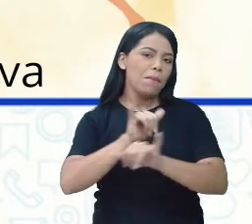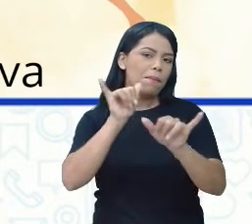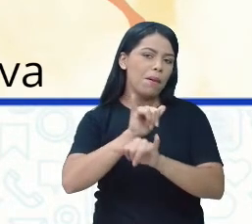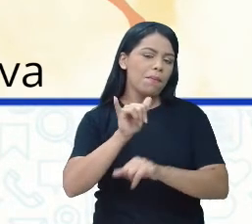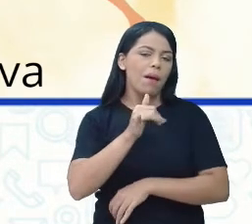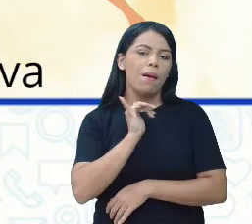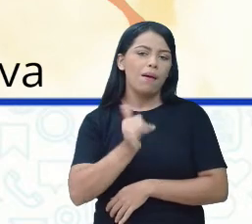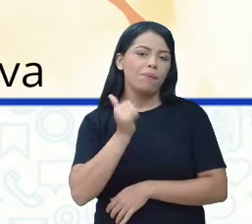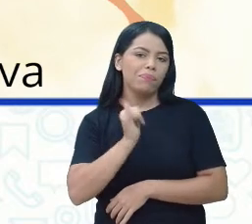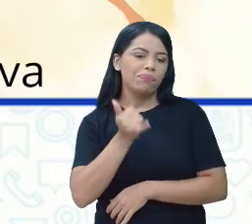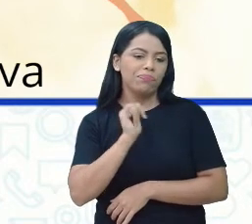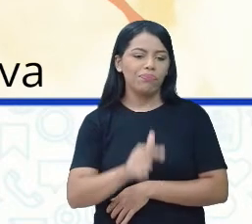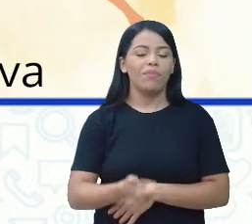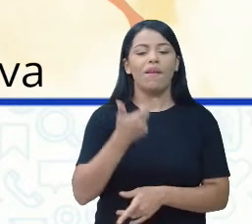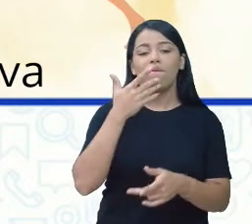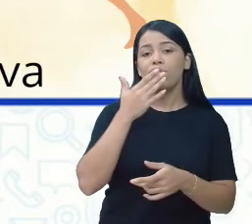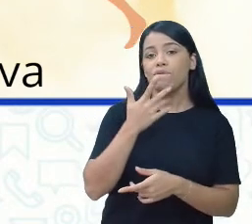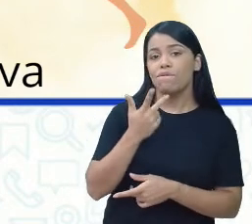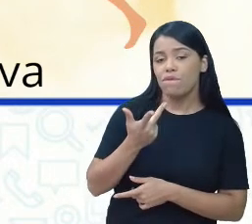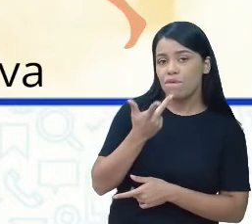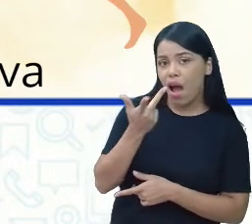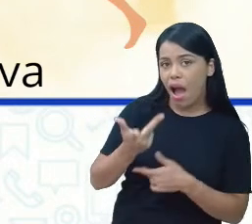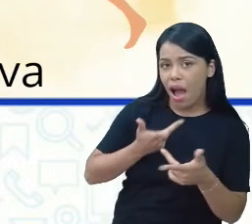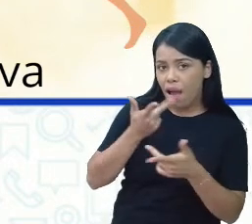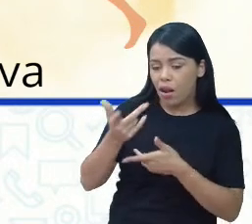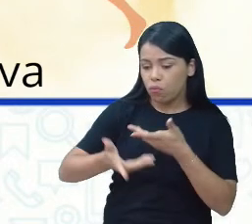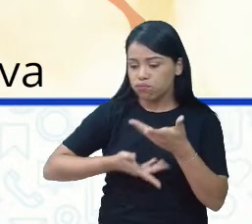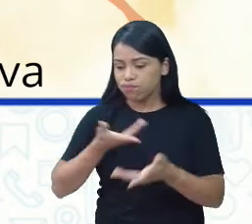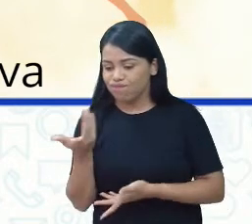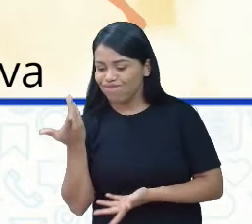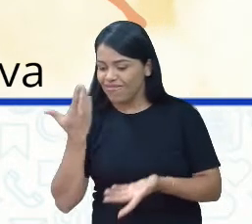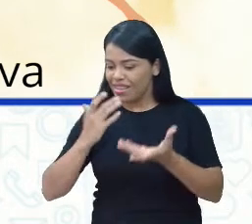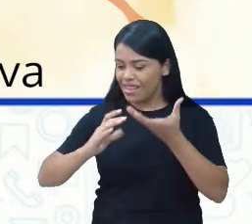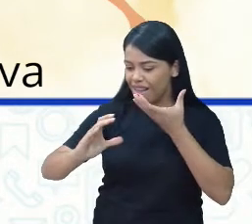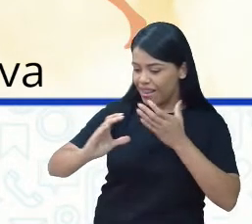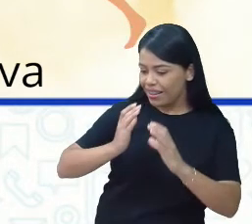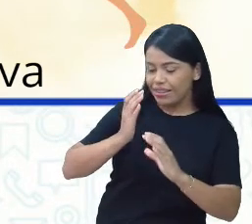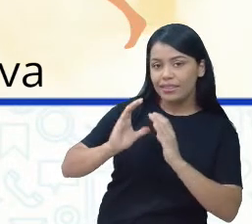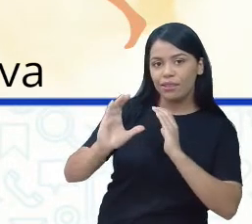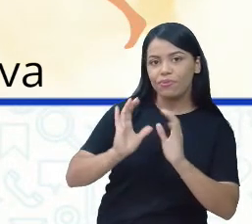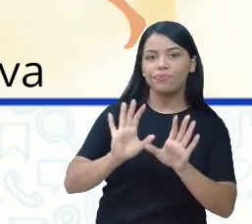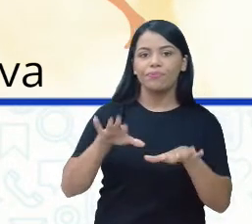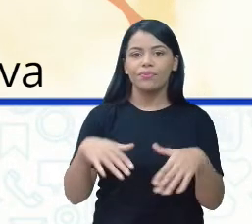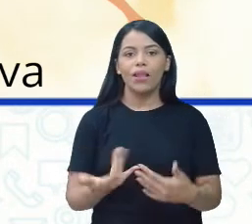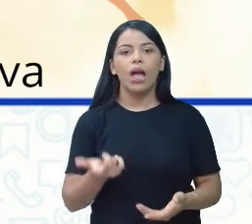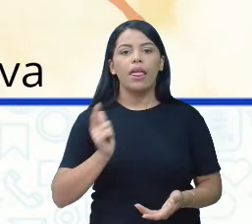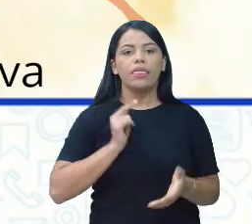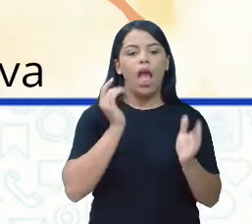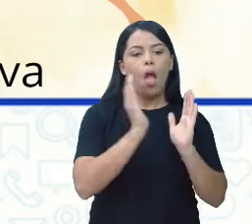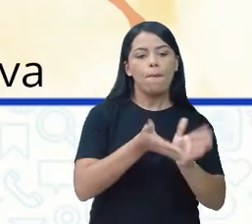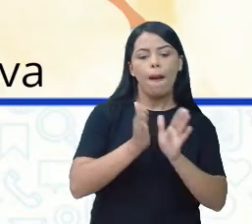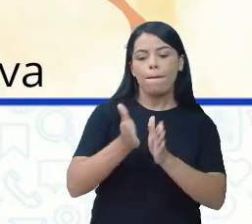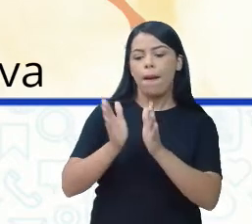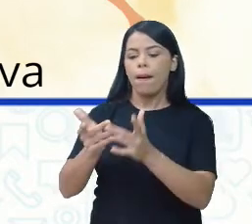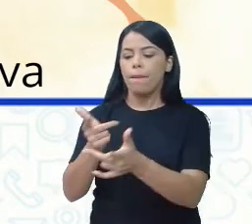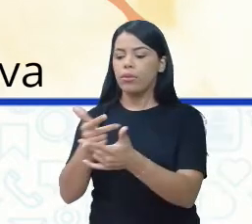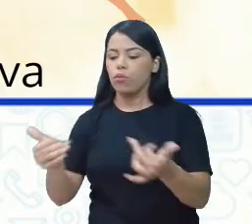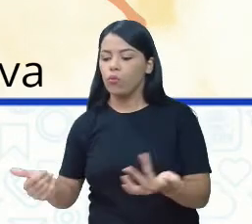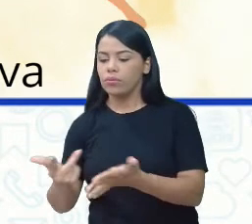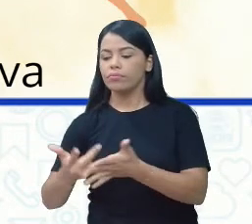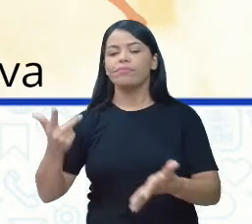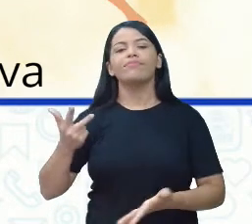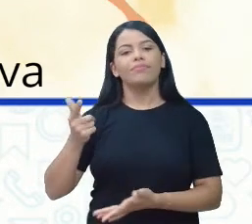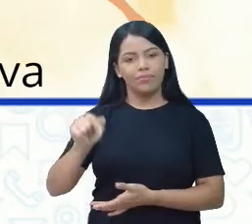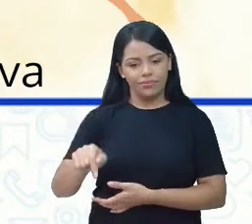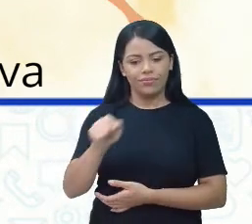eles falam, eles cantam, eles dançam, mas a sequência de acontecimentos que acomete, ou seja, que